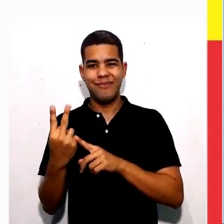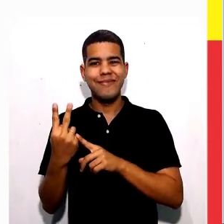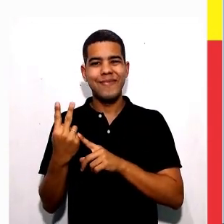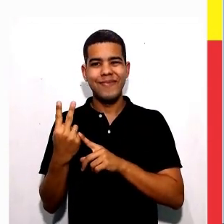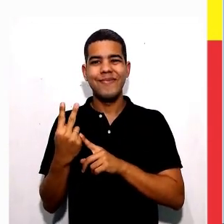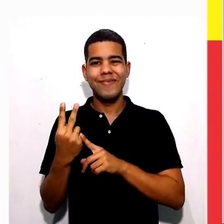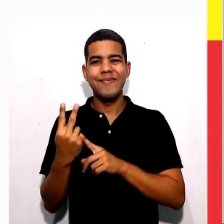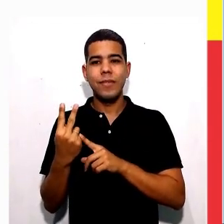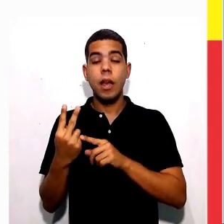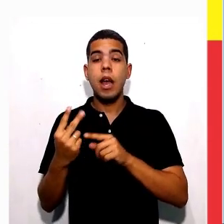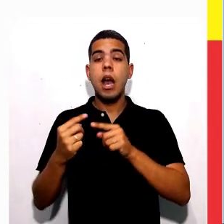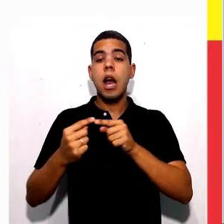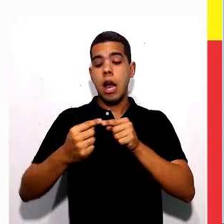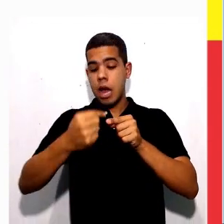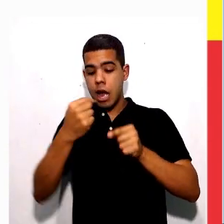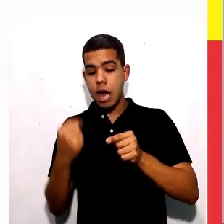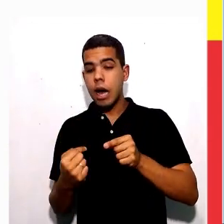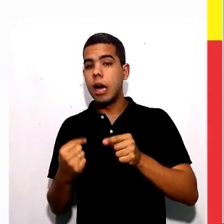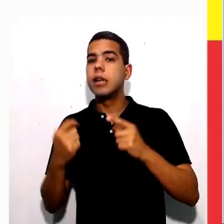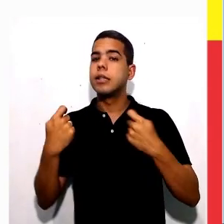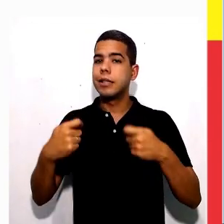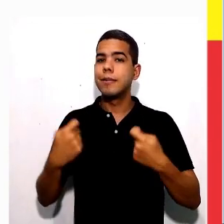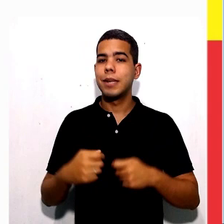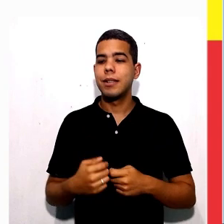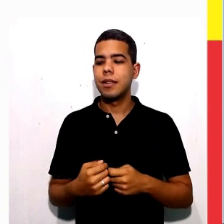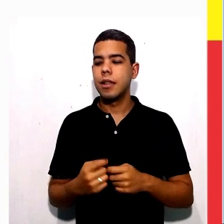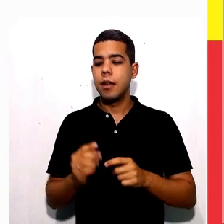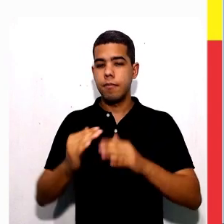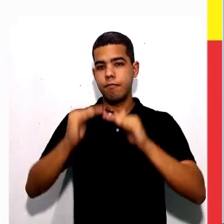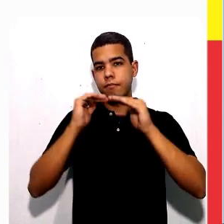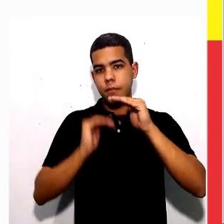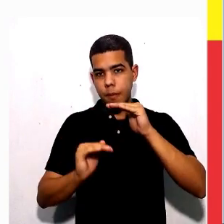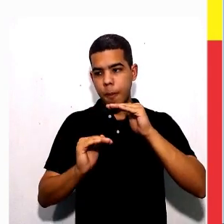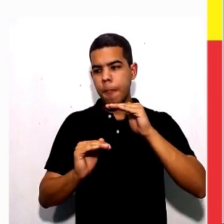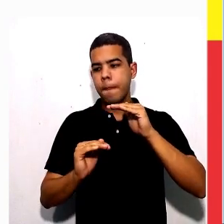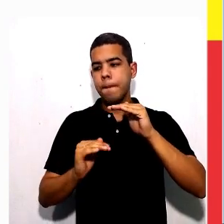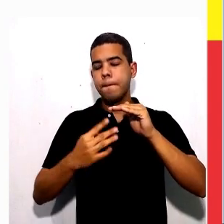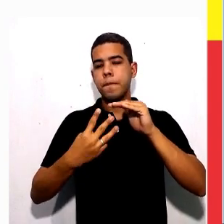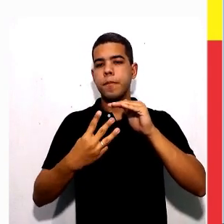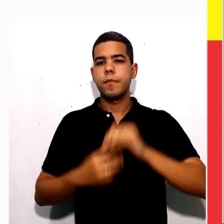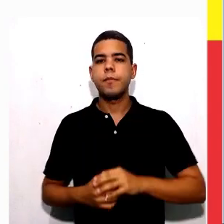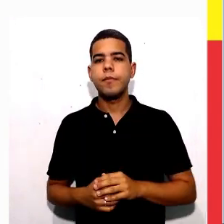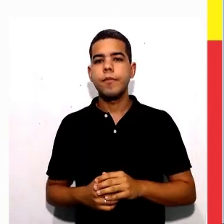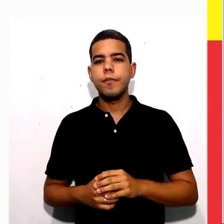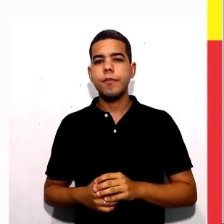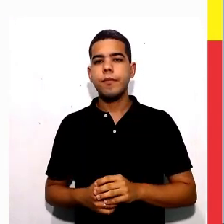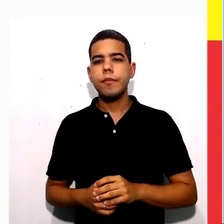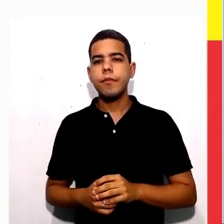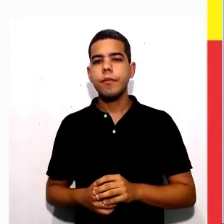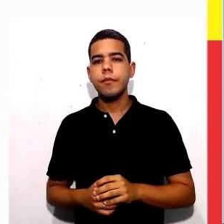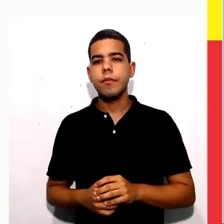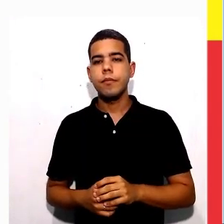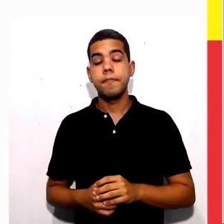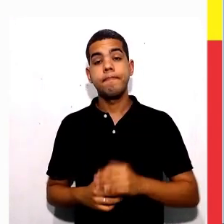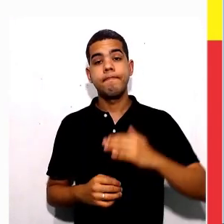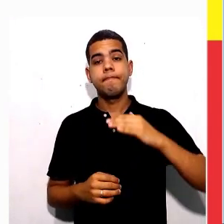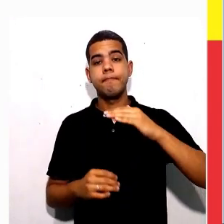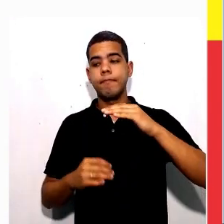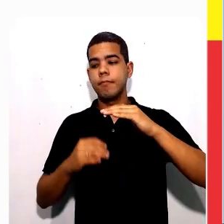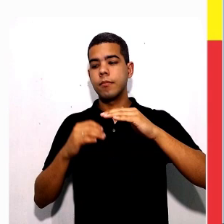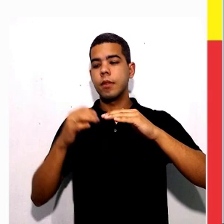será 2. A gente depende de saber do anterior. E embaixo será 3. E